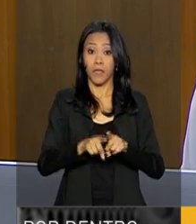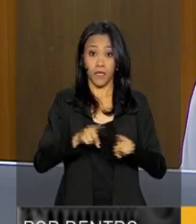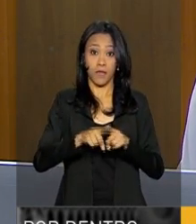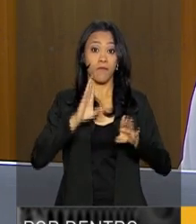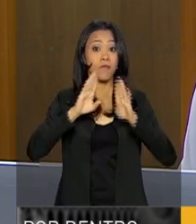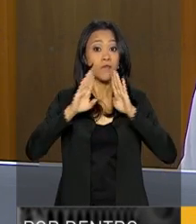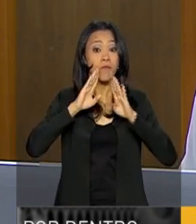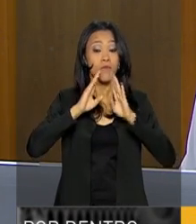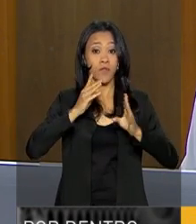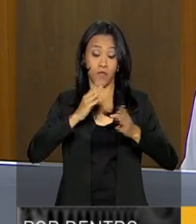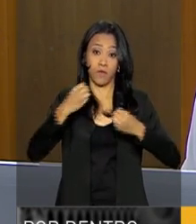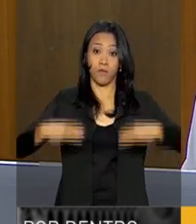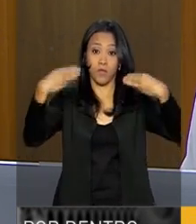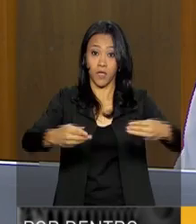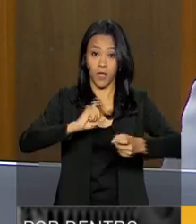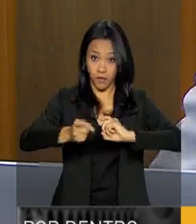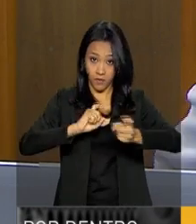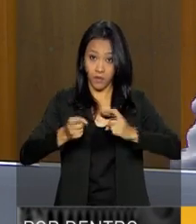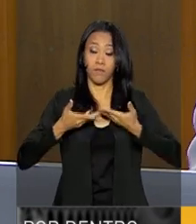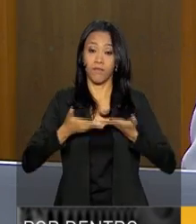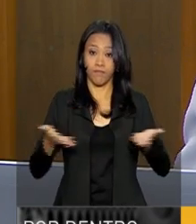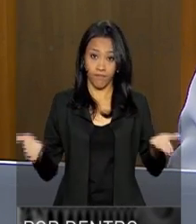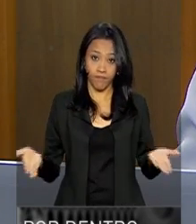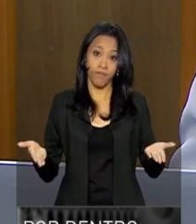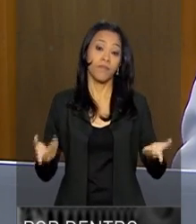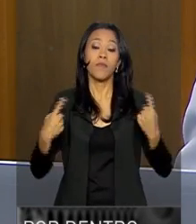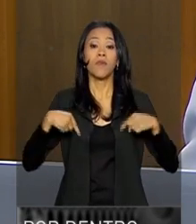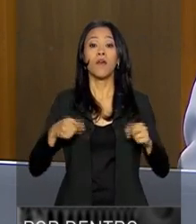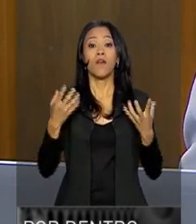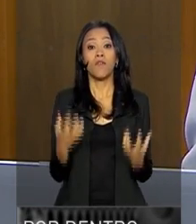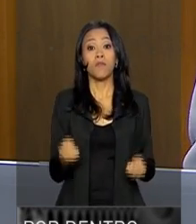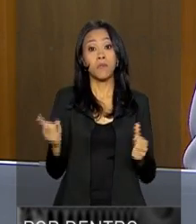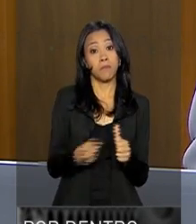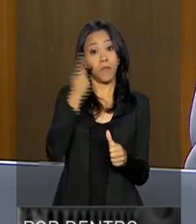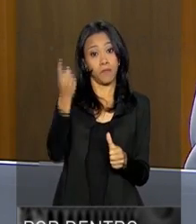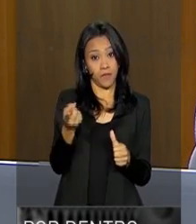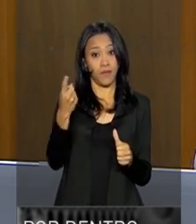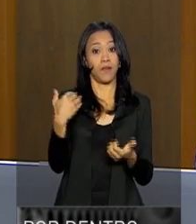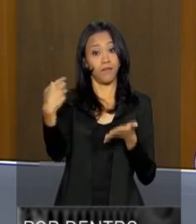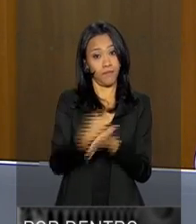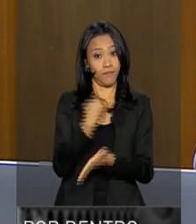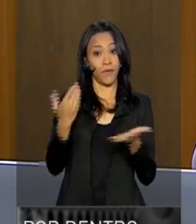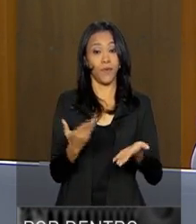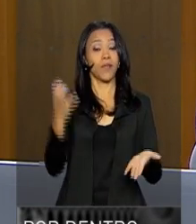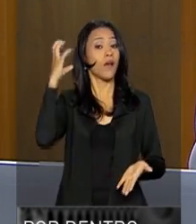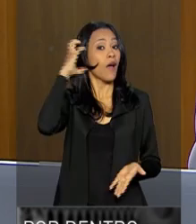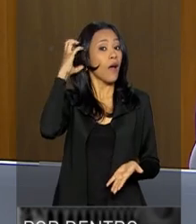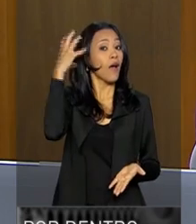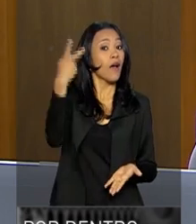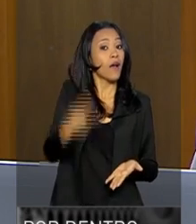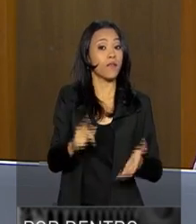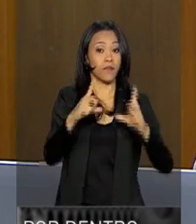planejamento facebook.com barra planejamento e vamos agora a nossa primeira participação de hoje da rádio nacional de brasília